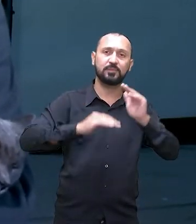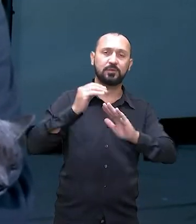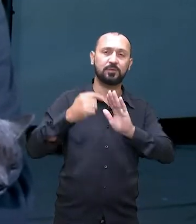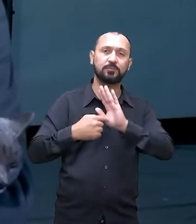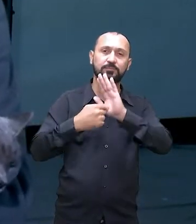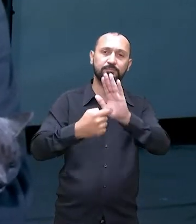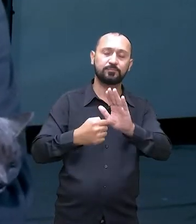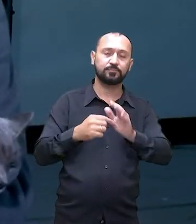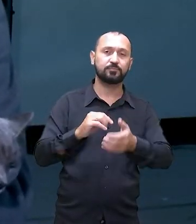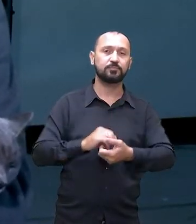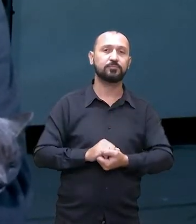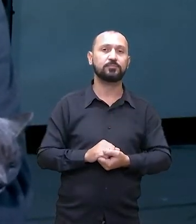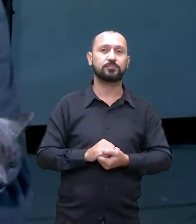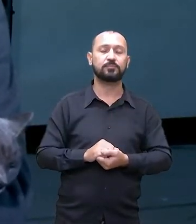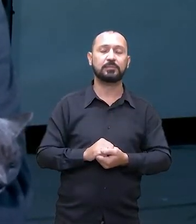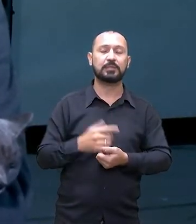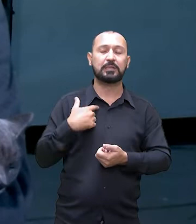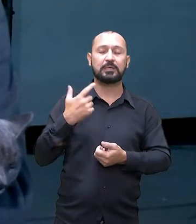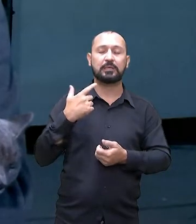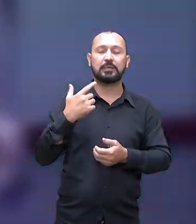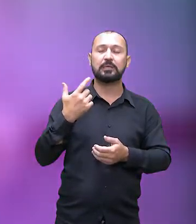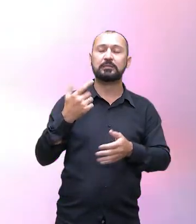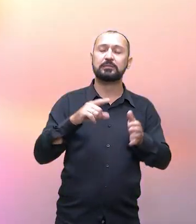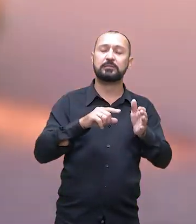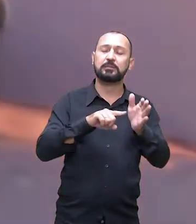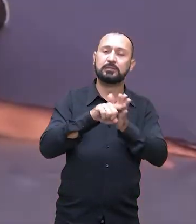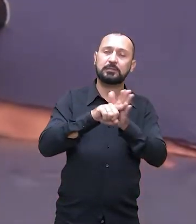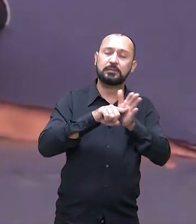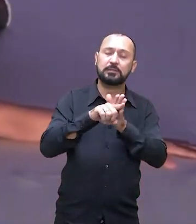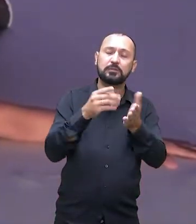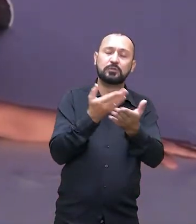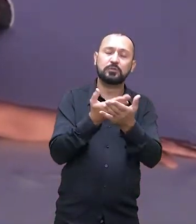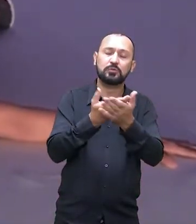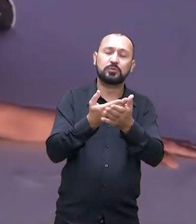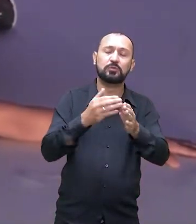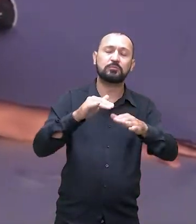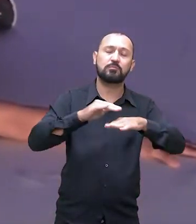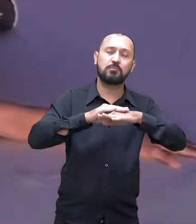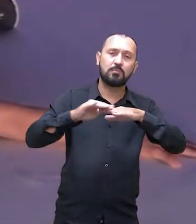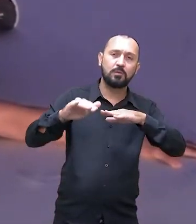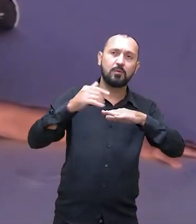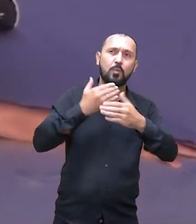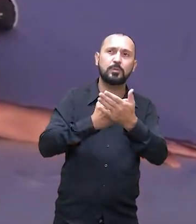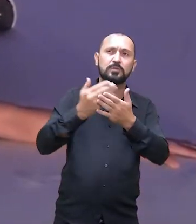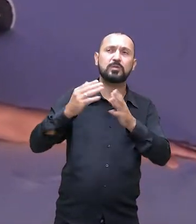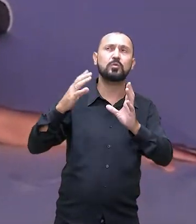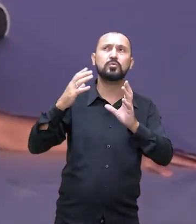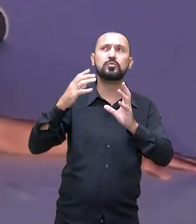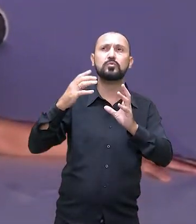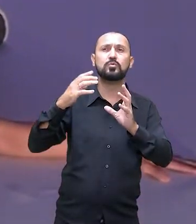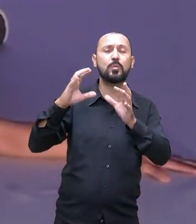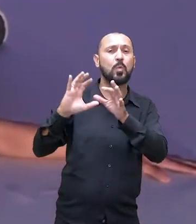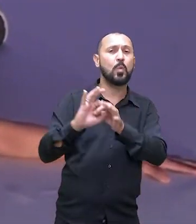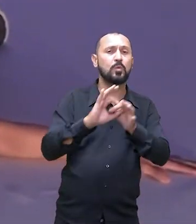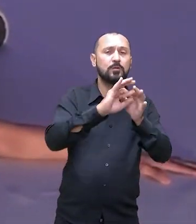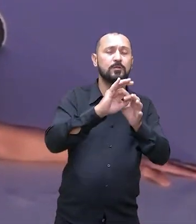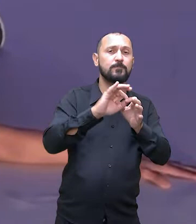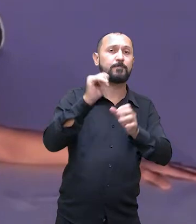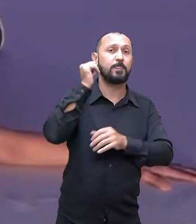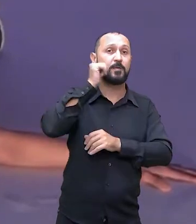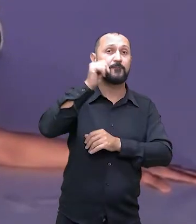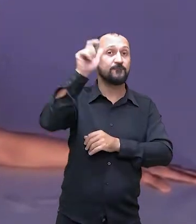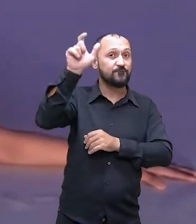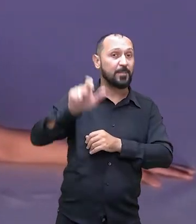né? E eu falava disso. No estudo de superfície, eu queria falar